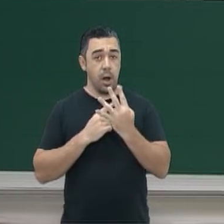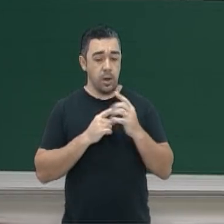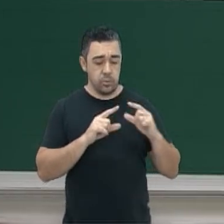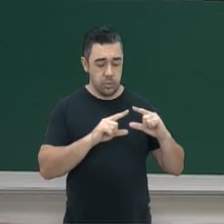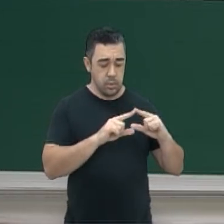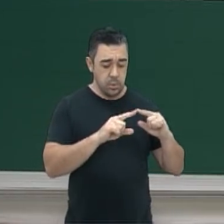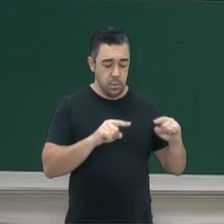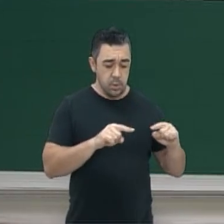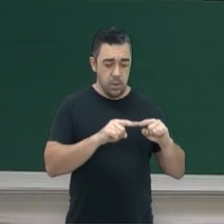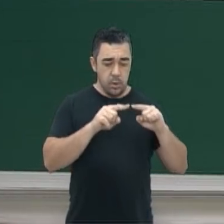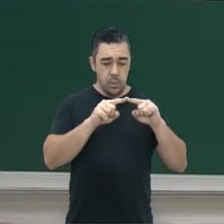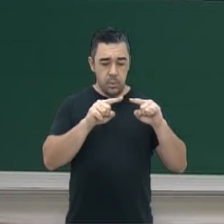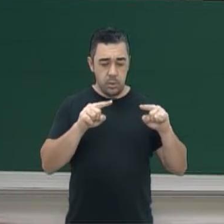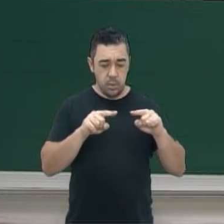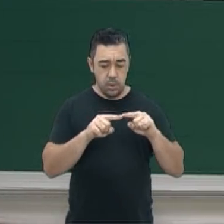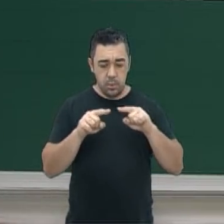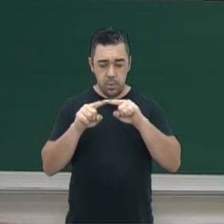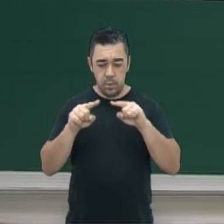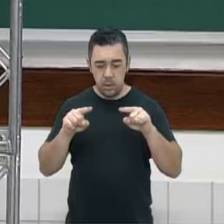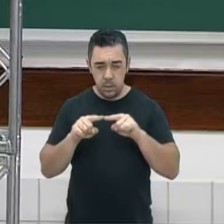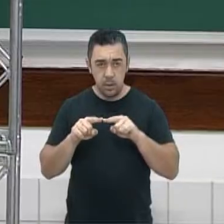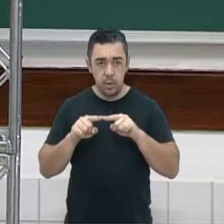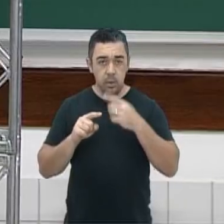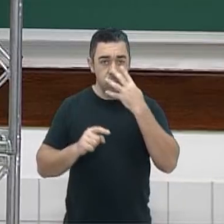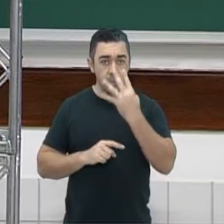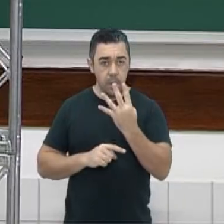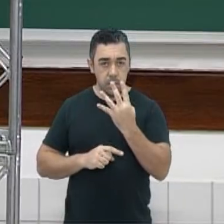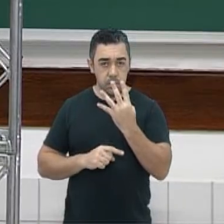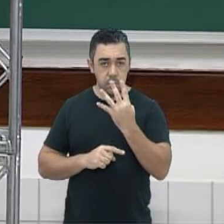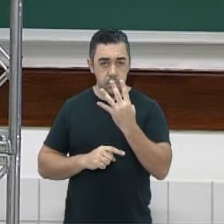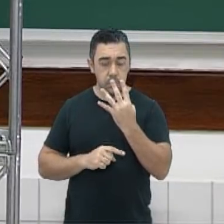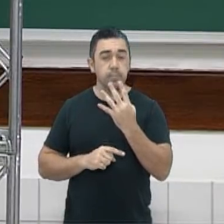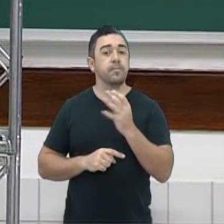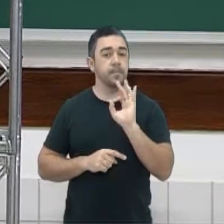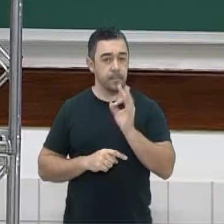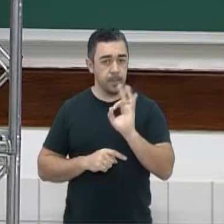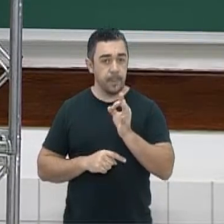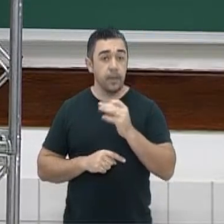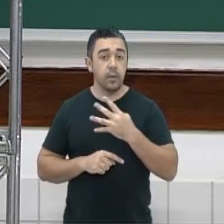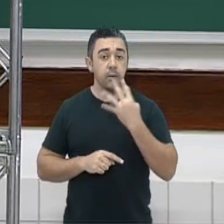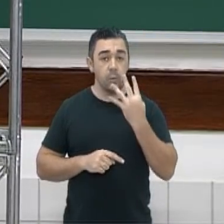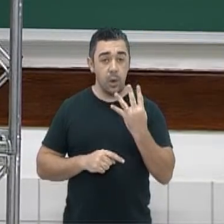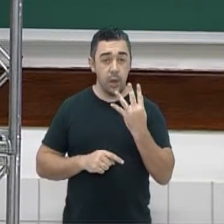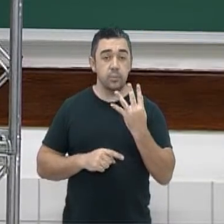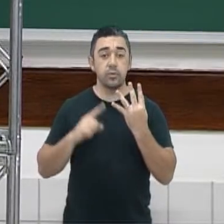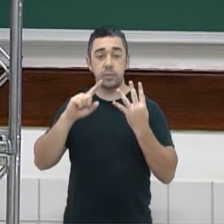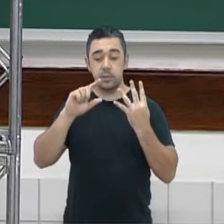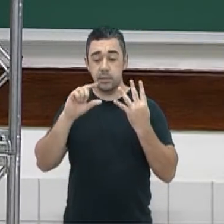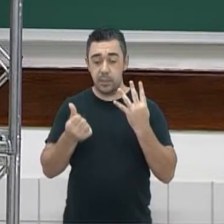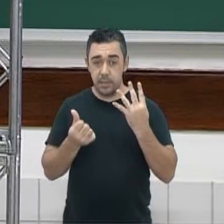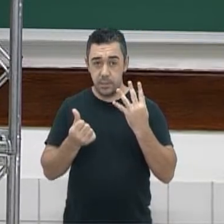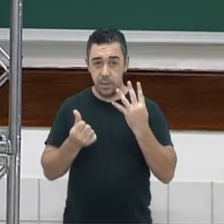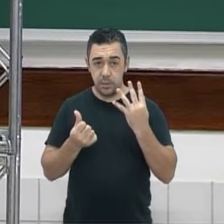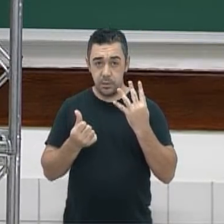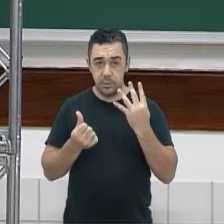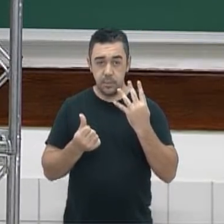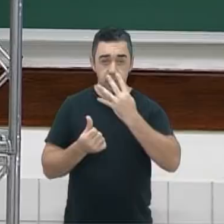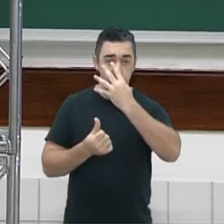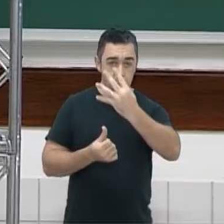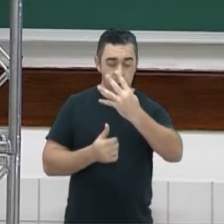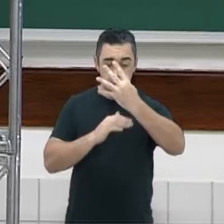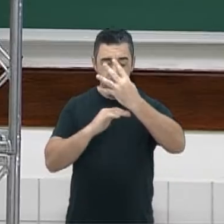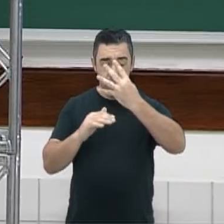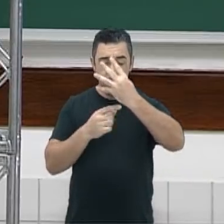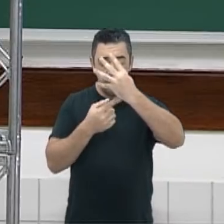quantos triângulos menores dentro dele mesmo? 4. Mas vai ser 4 de 16. Então, quer dizer que